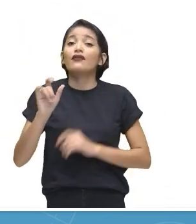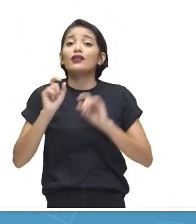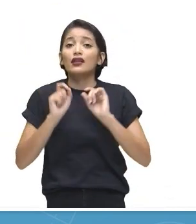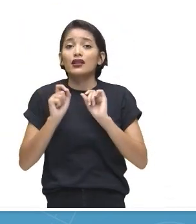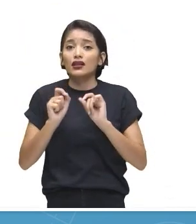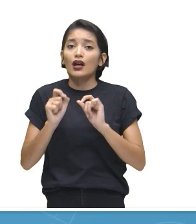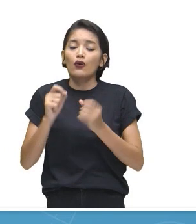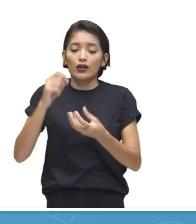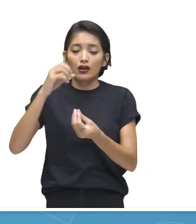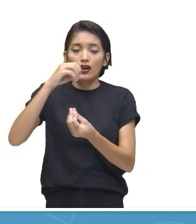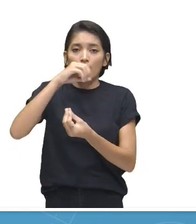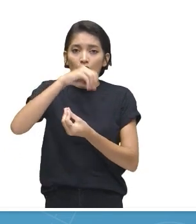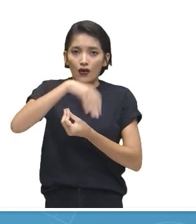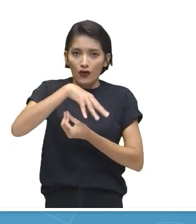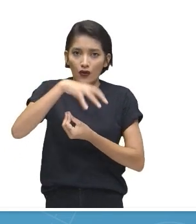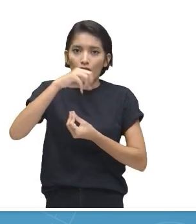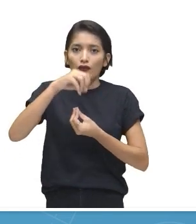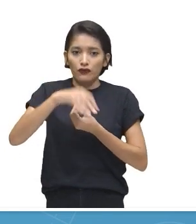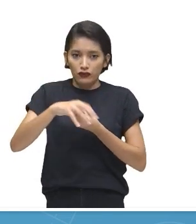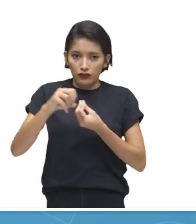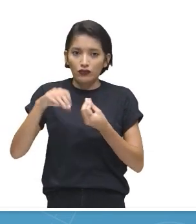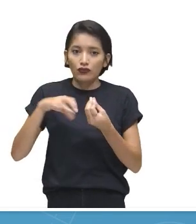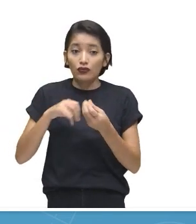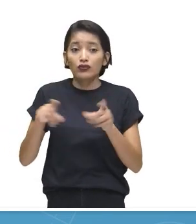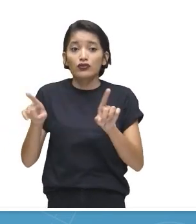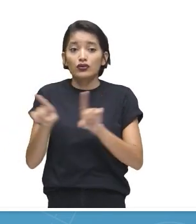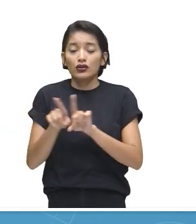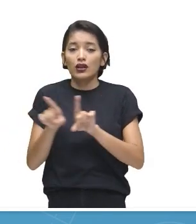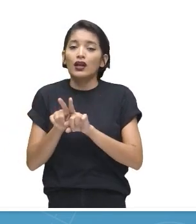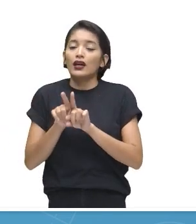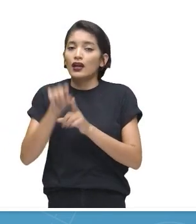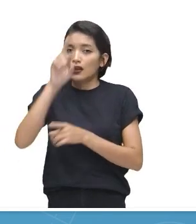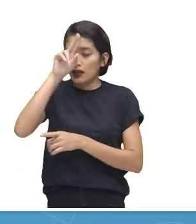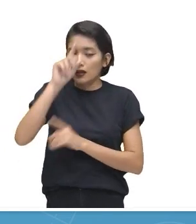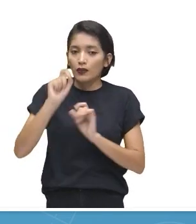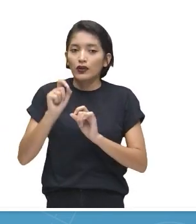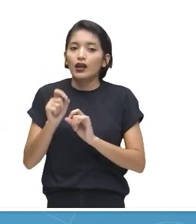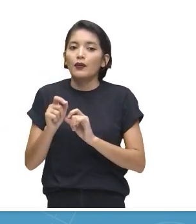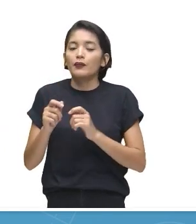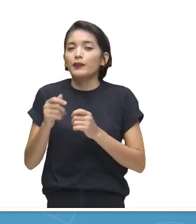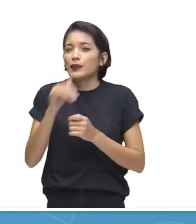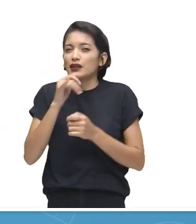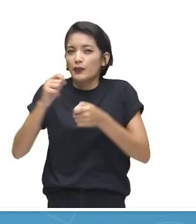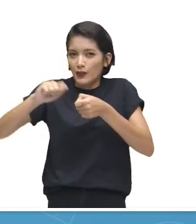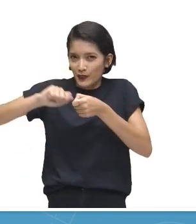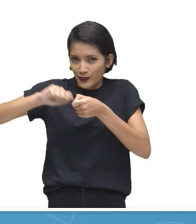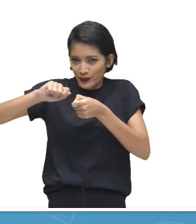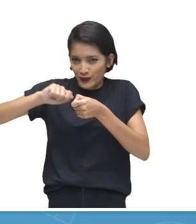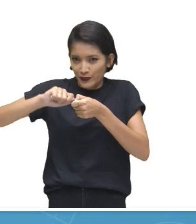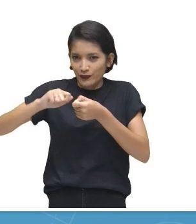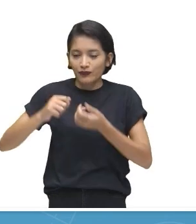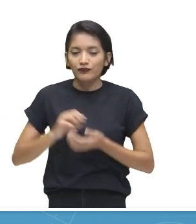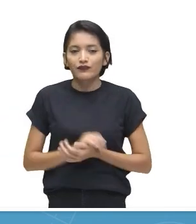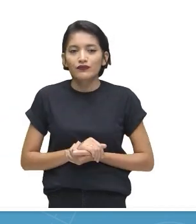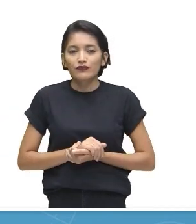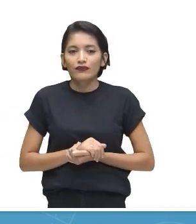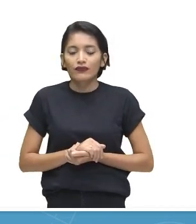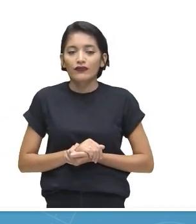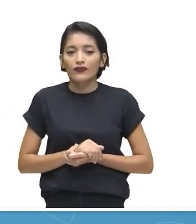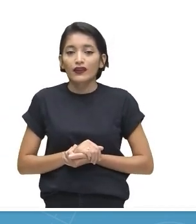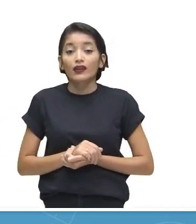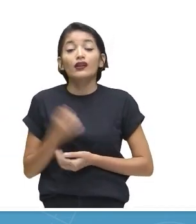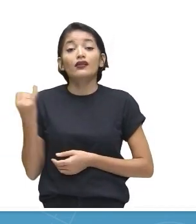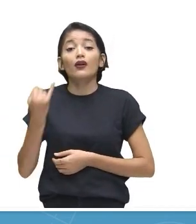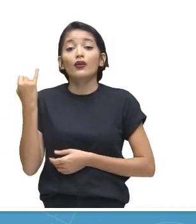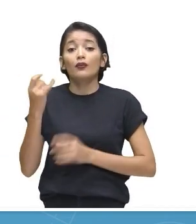de fungos, né, como a gente está observando, e de parasitas, como o piolho, tá? Então é importante a gente manter